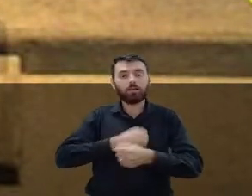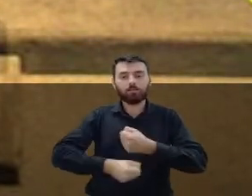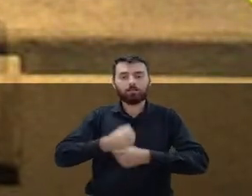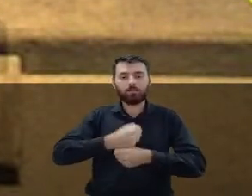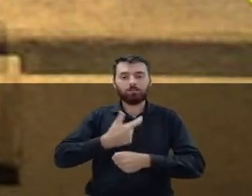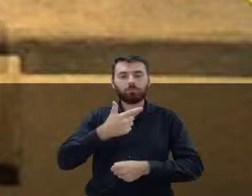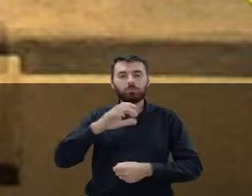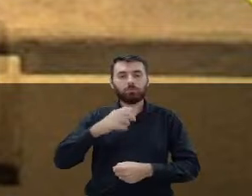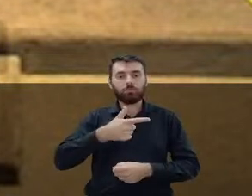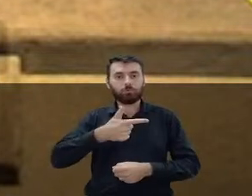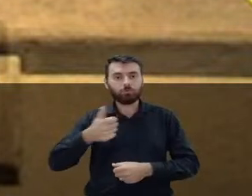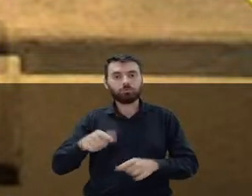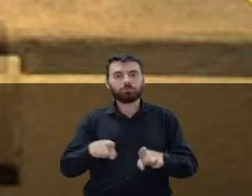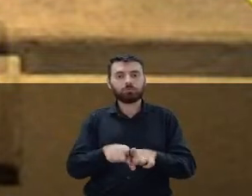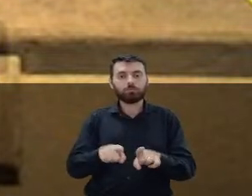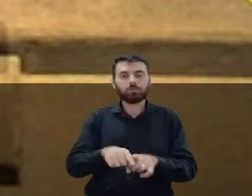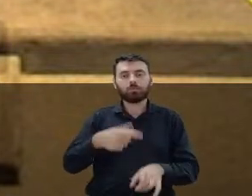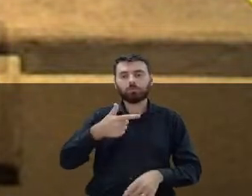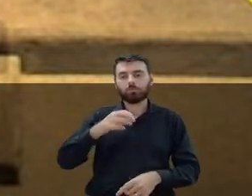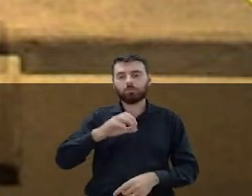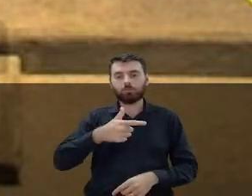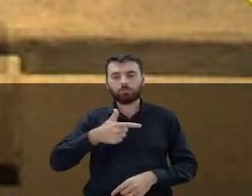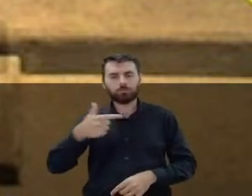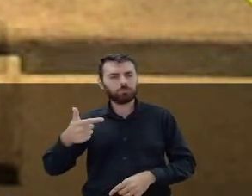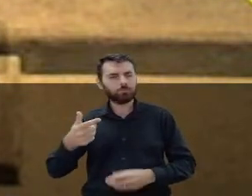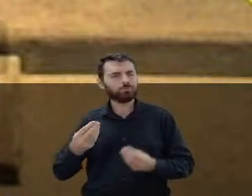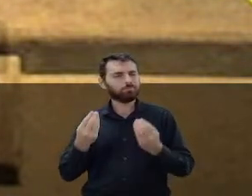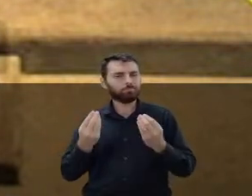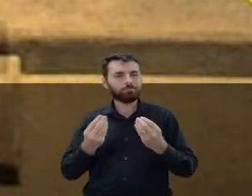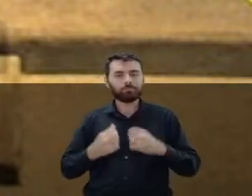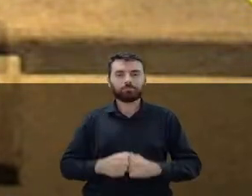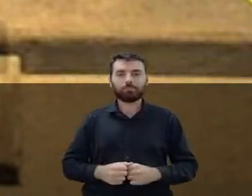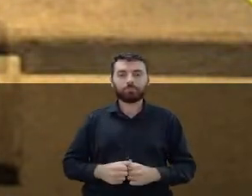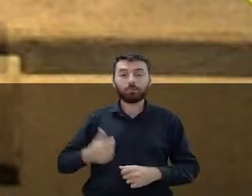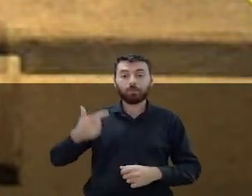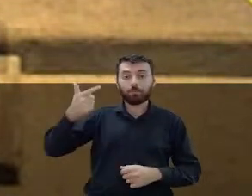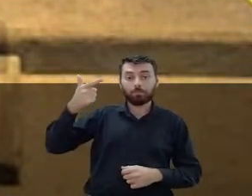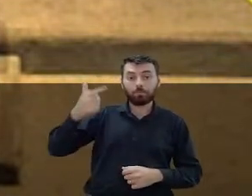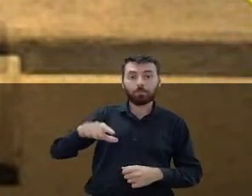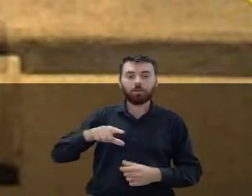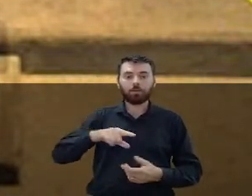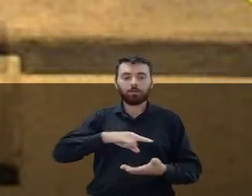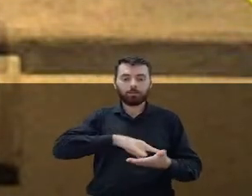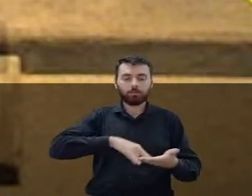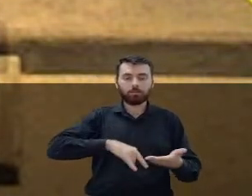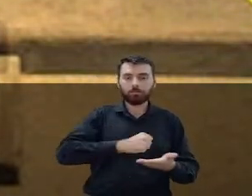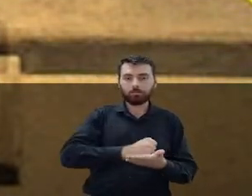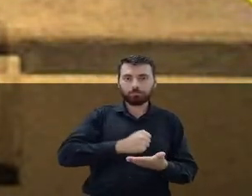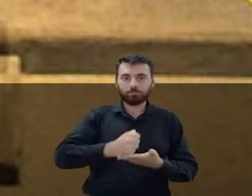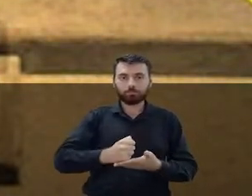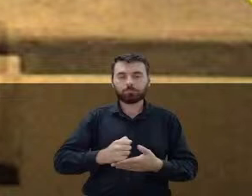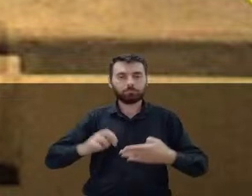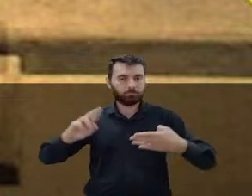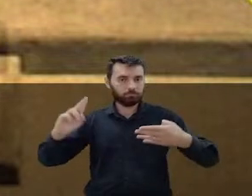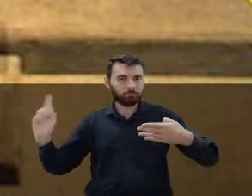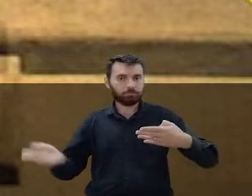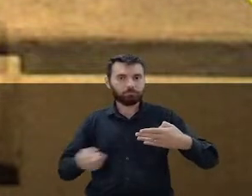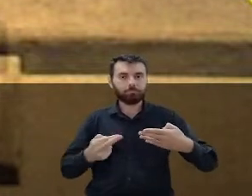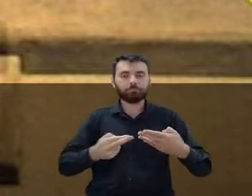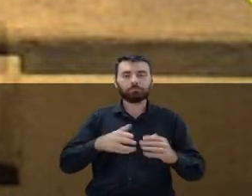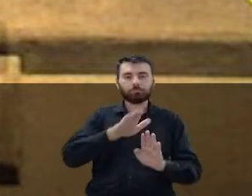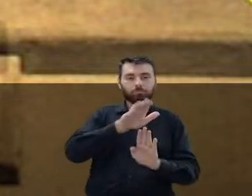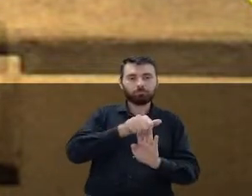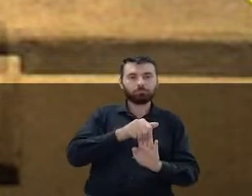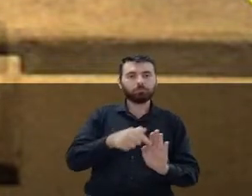Né? E a gente, além dos recibos dessas verbas que estão acostados ali no nosso recurso, nós indicamos todas